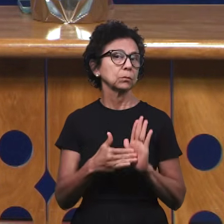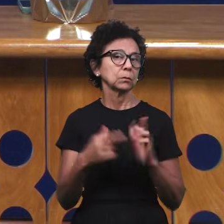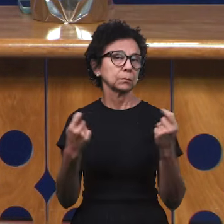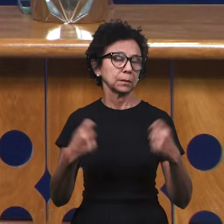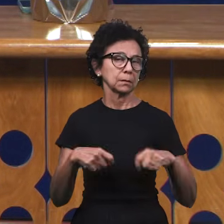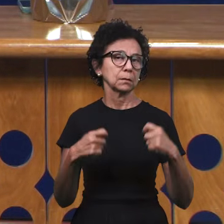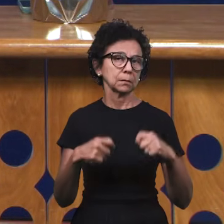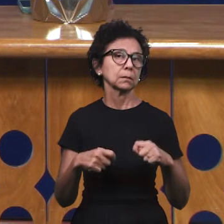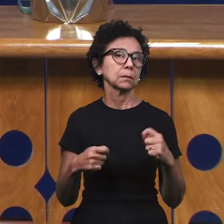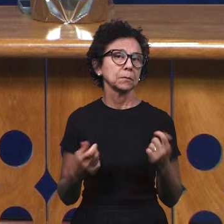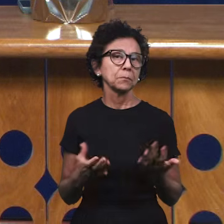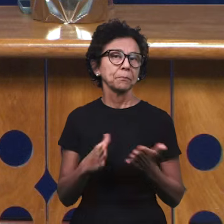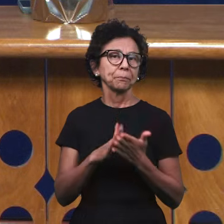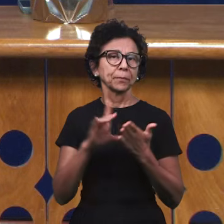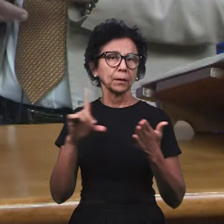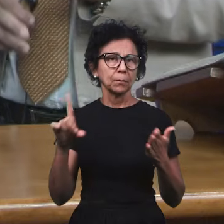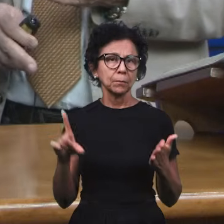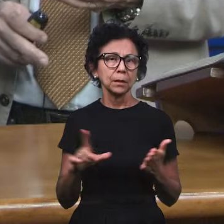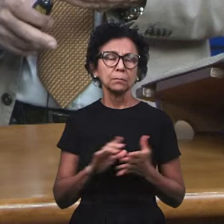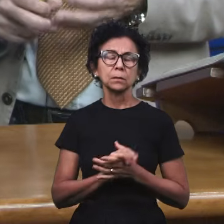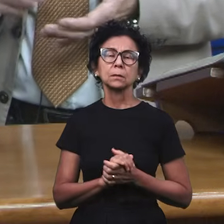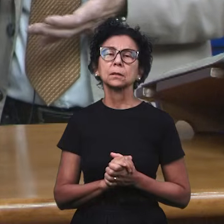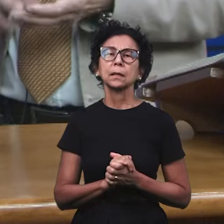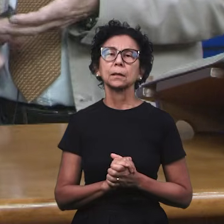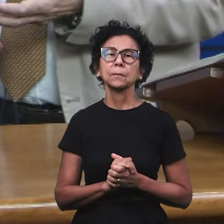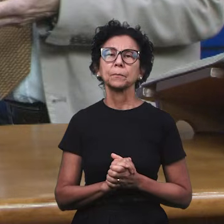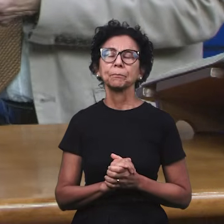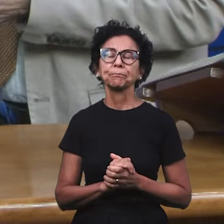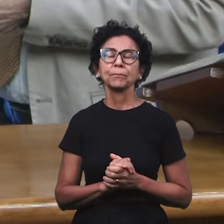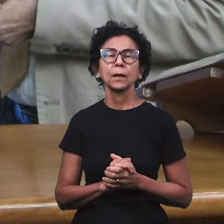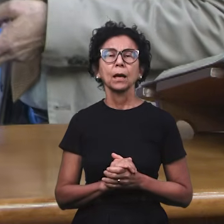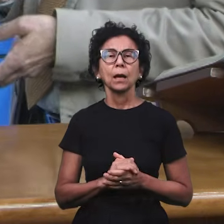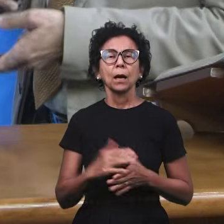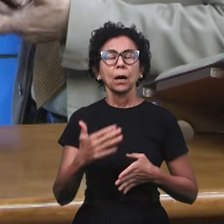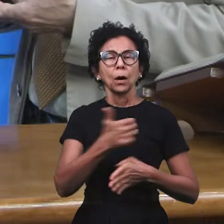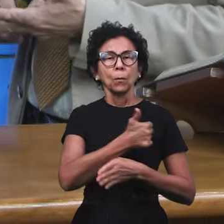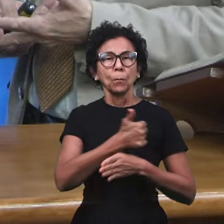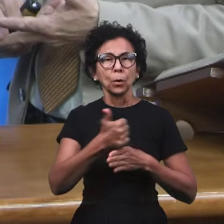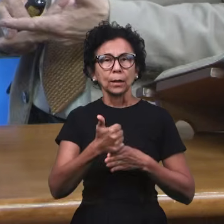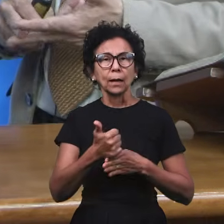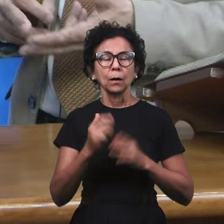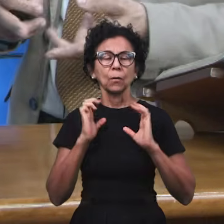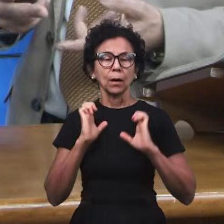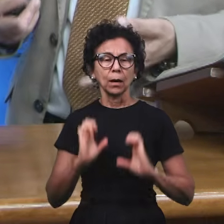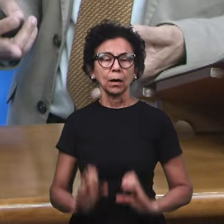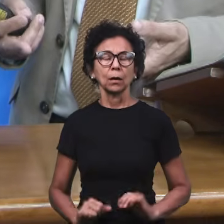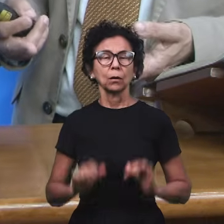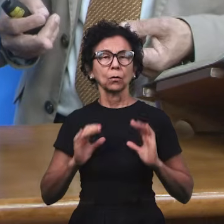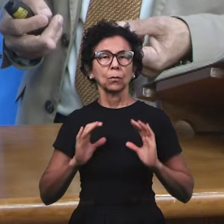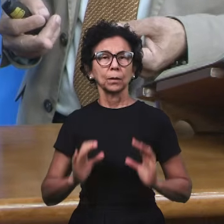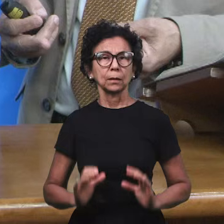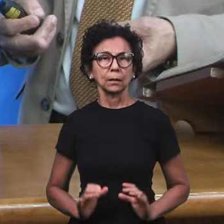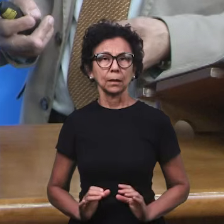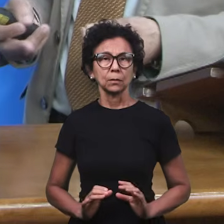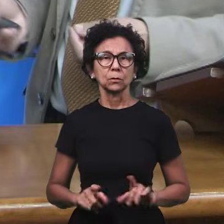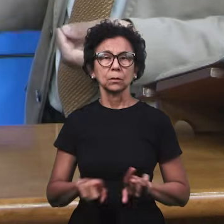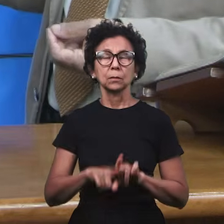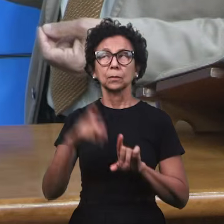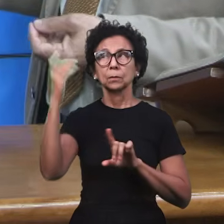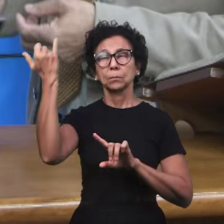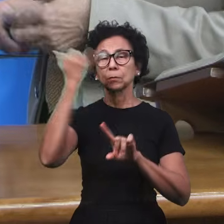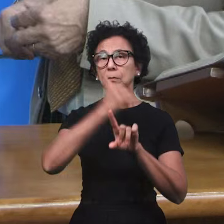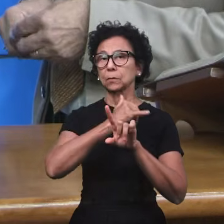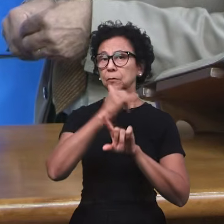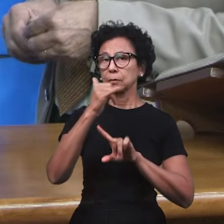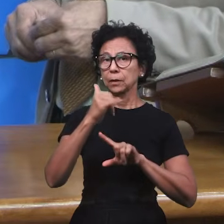Bíblia, veja só, é um conjunto de preceitos morais, éticos, comportamentais e proféticos. Então